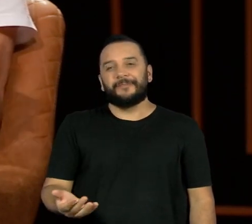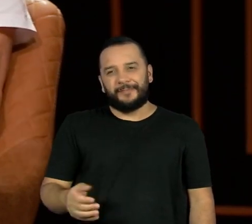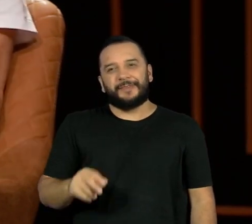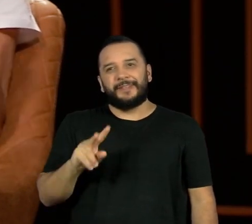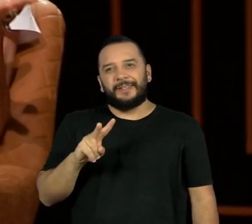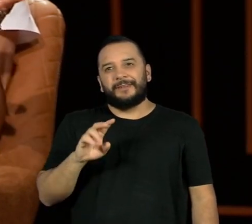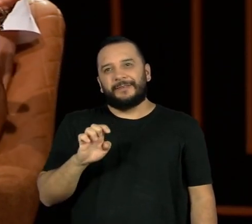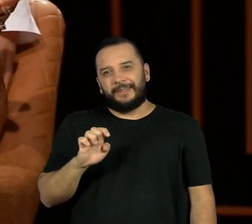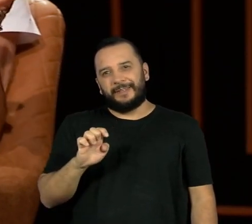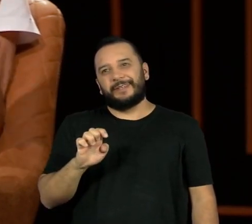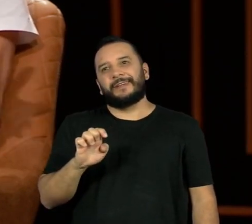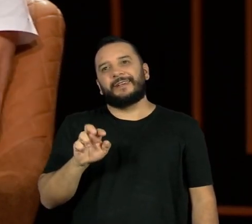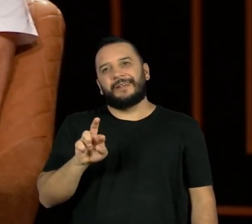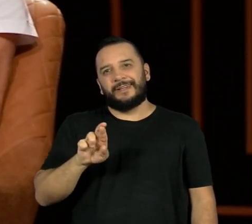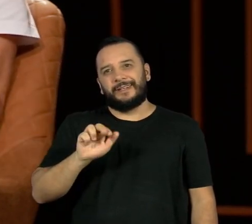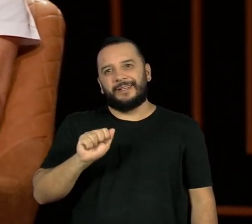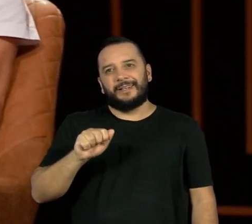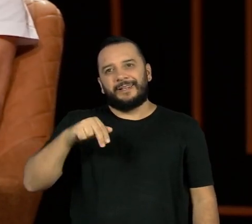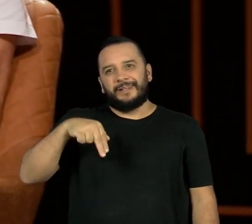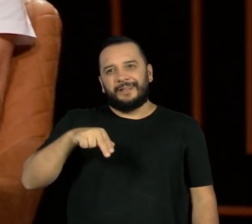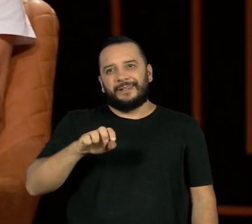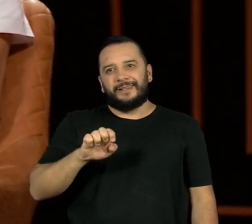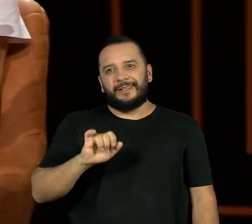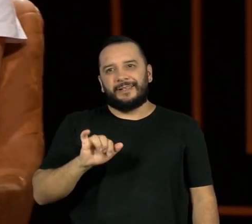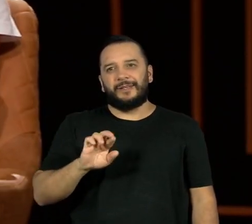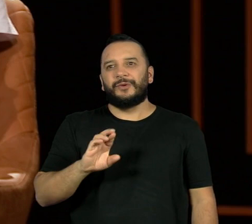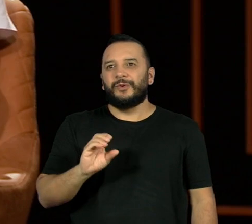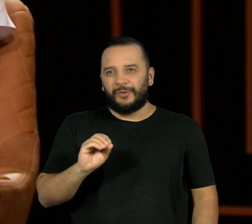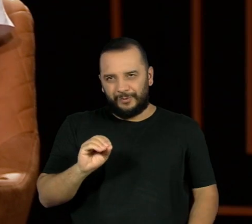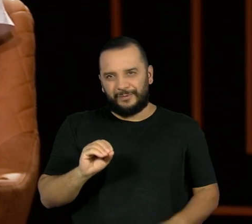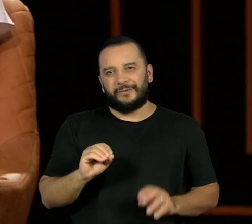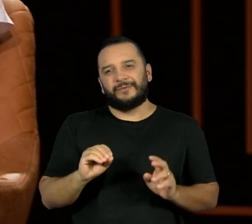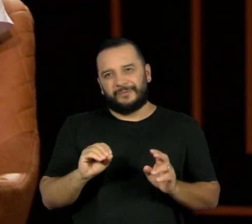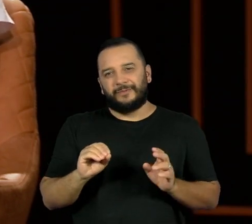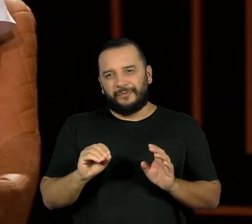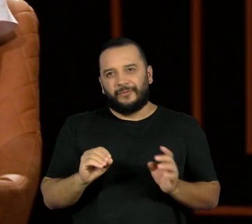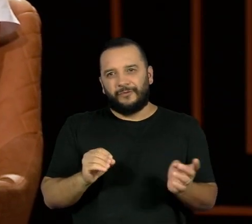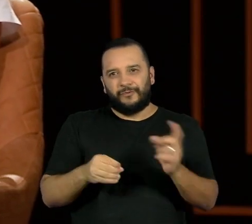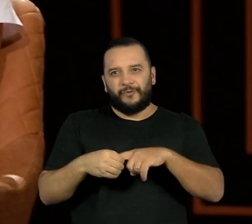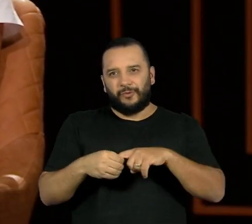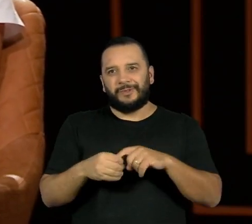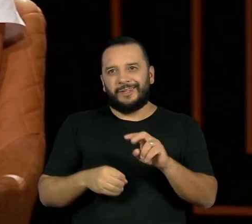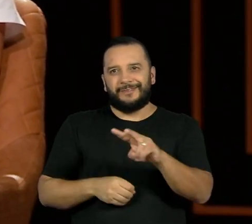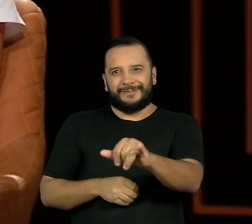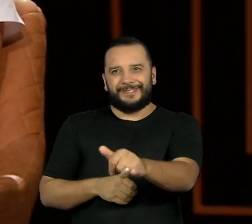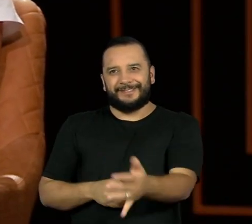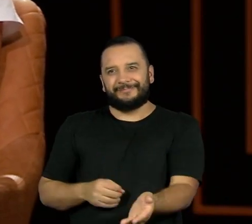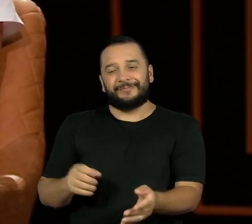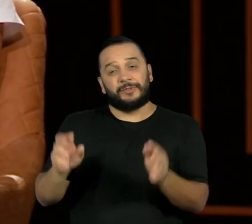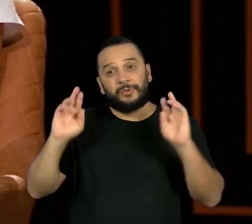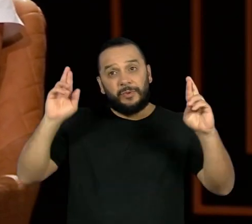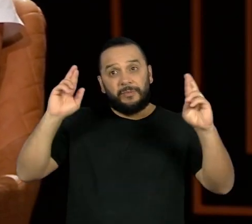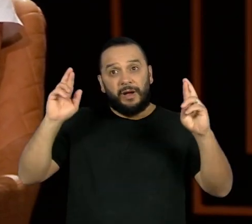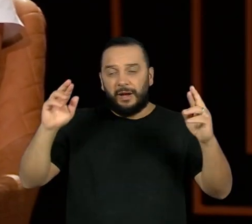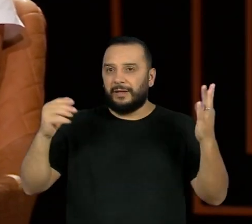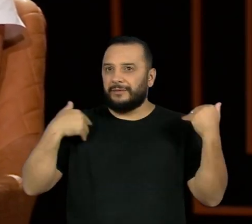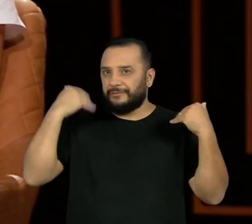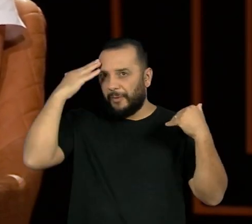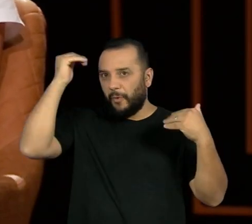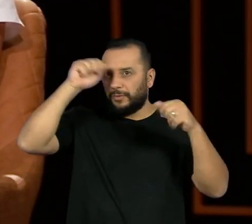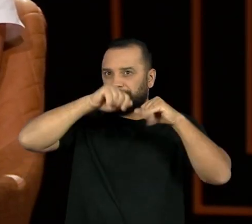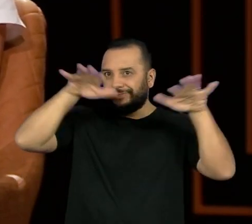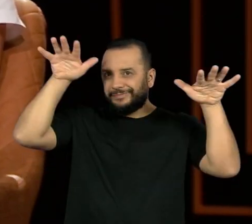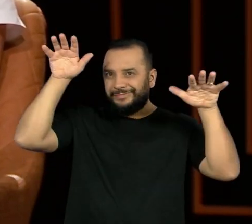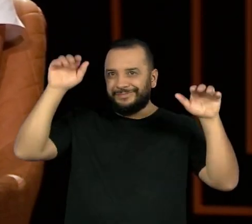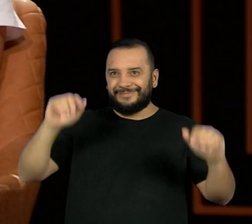Veraneio vai voltar agora, vai ser, espero, continue sendo o sucesso que foi. É uma delícia.